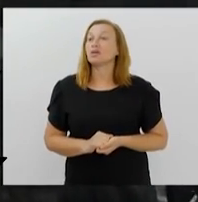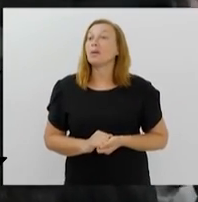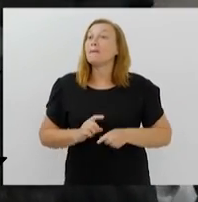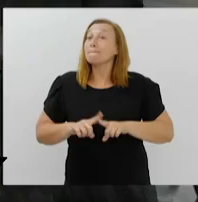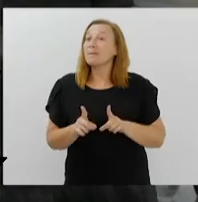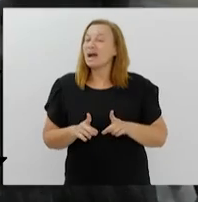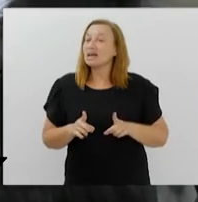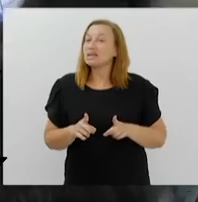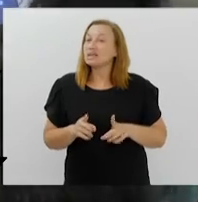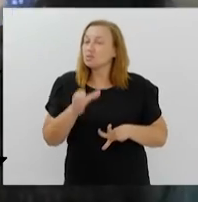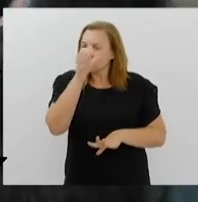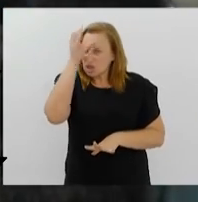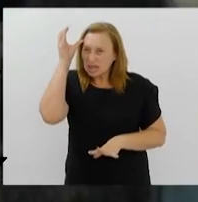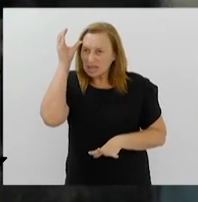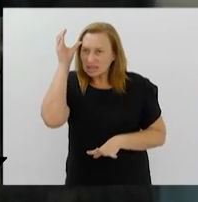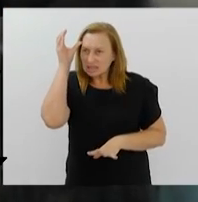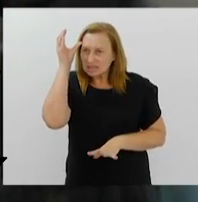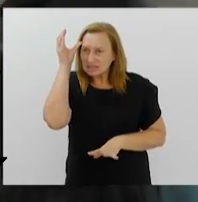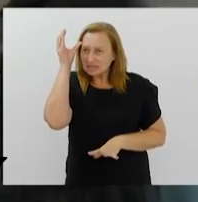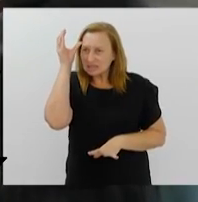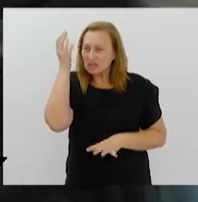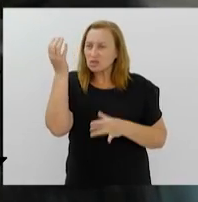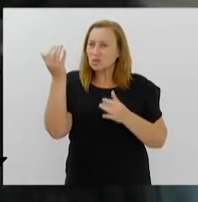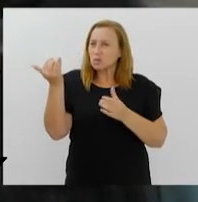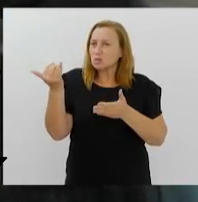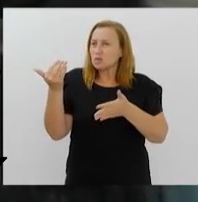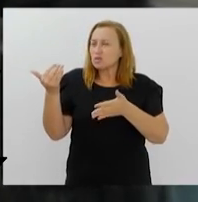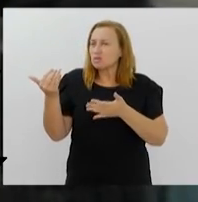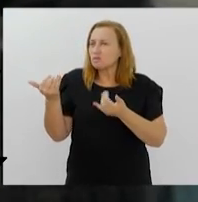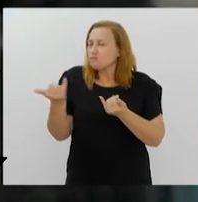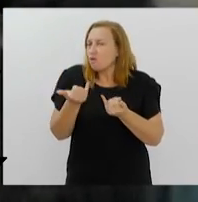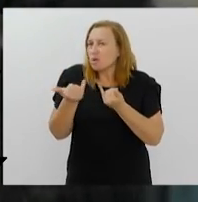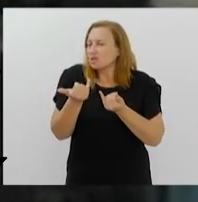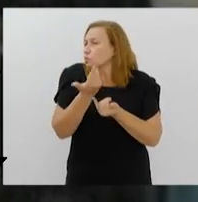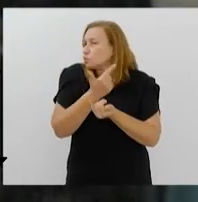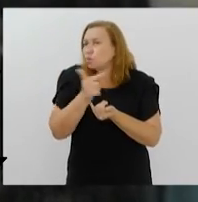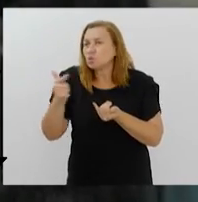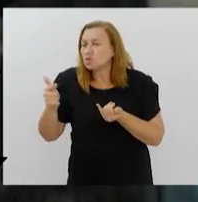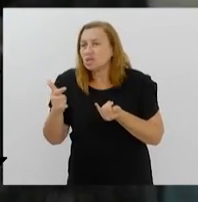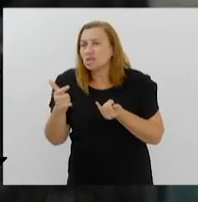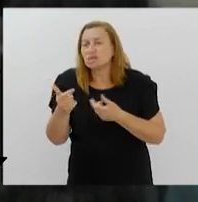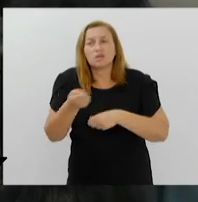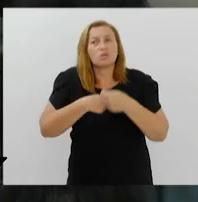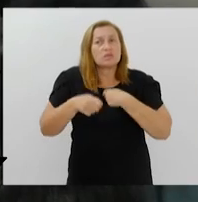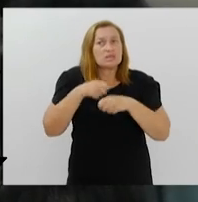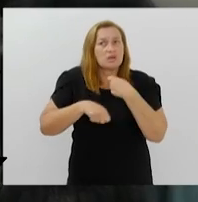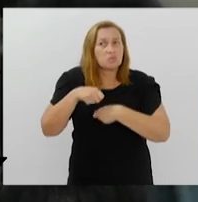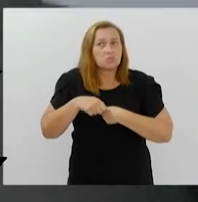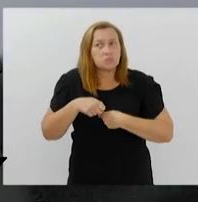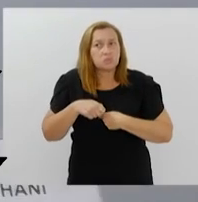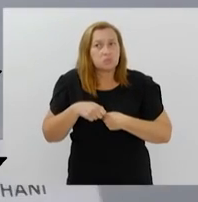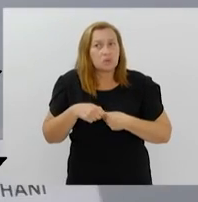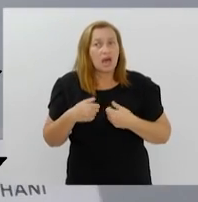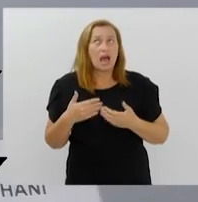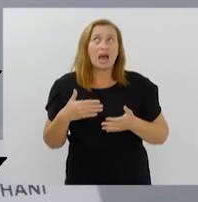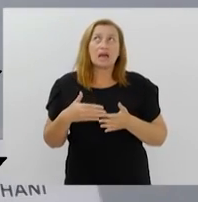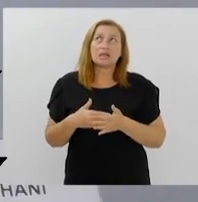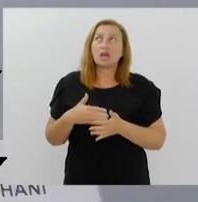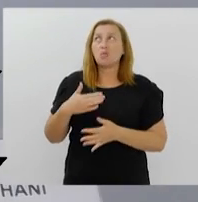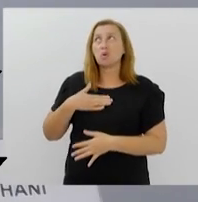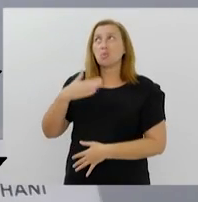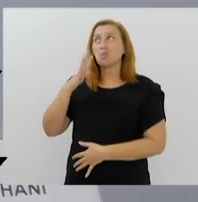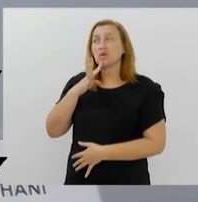os os cons os clientes não souberam dessa negociação até onde eu tenho conhecimento